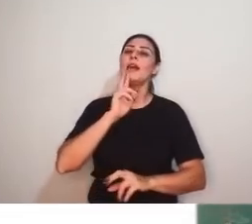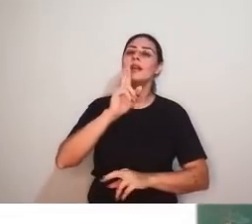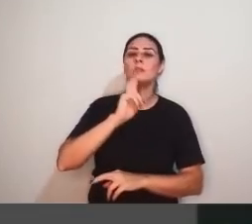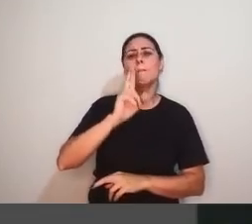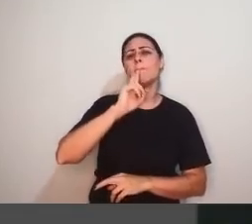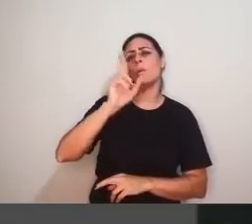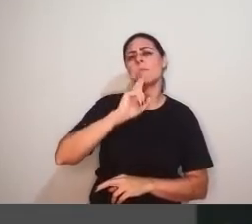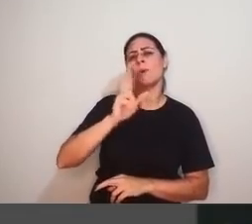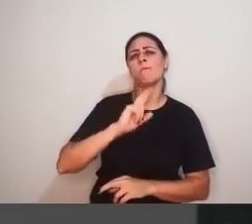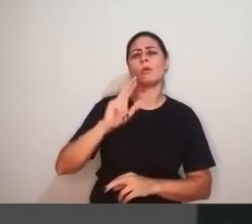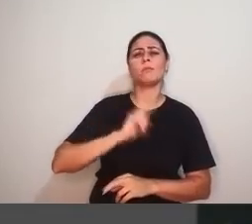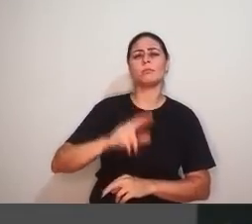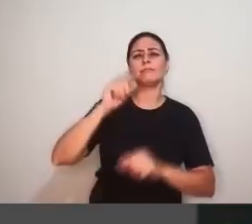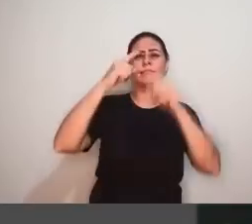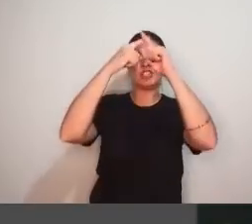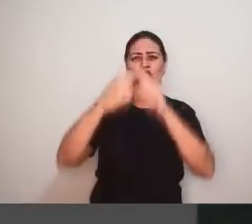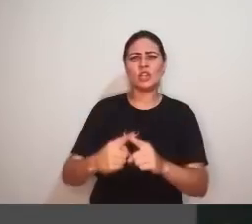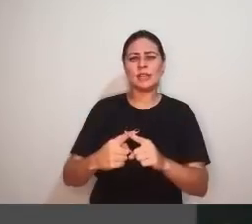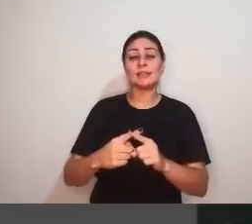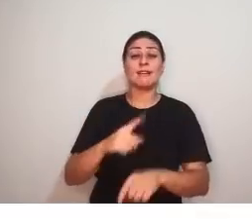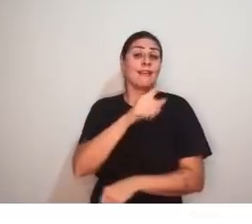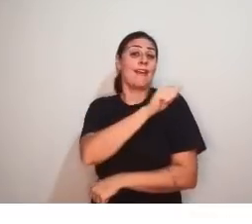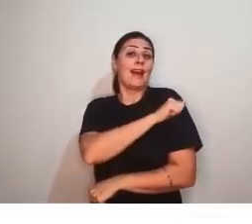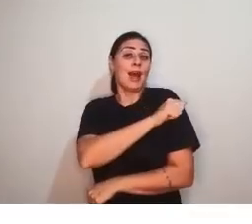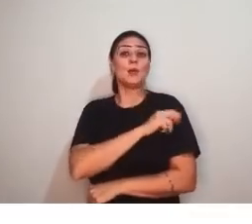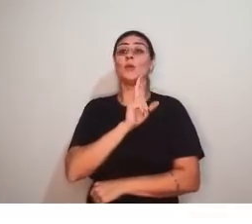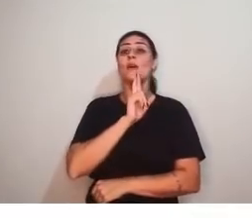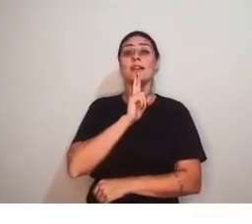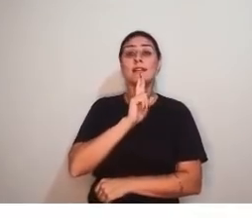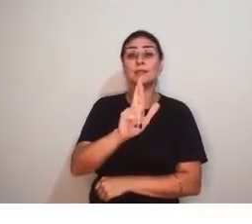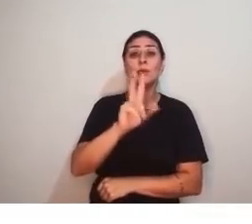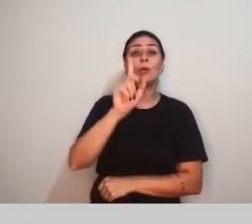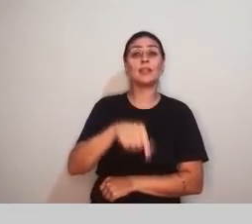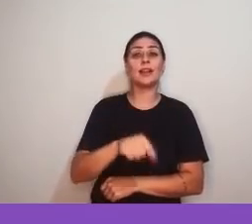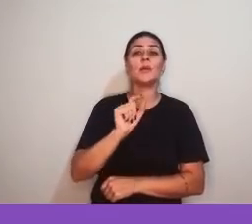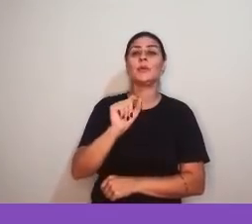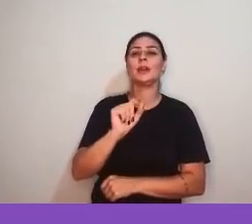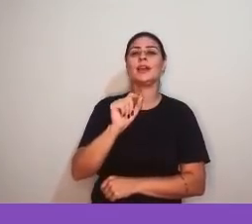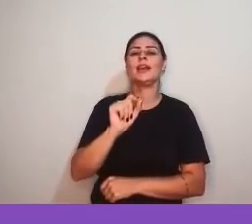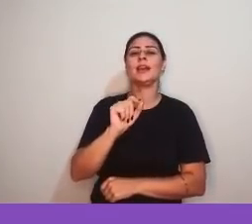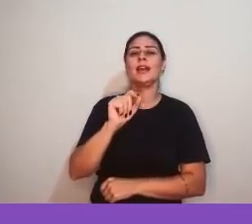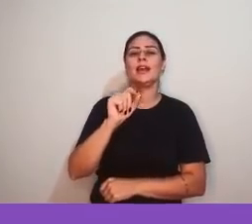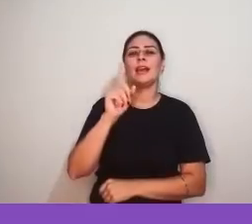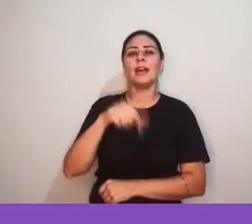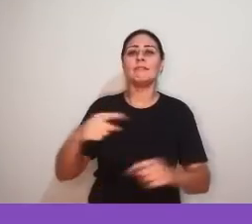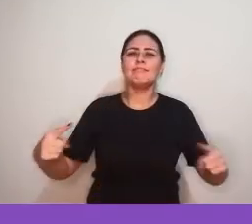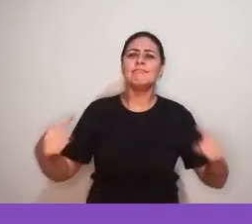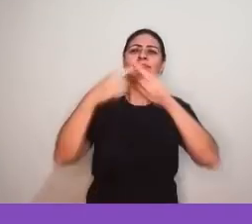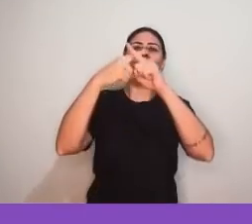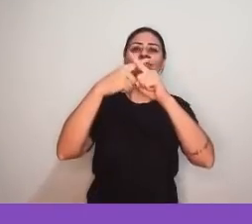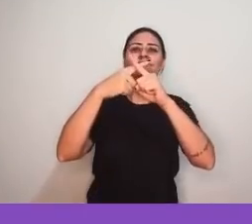aluno ele responda estas questões, e quando ele responde essas questões, ele